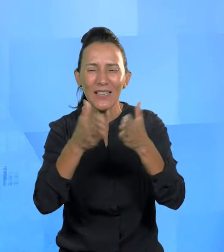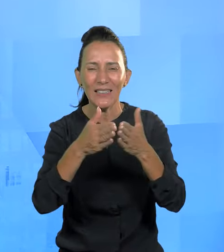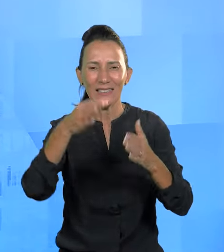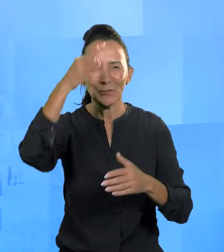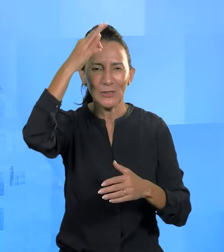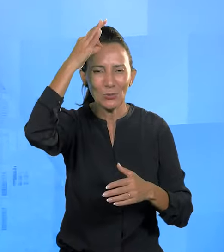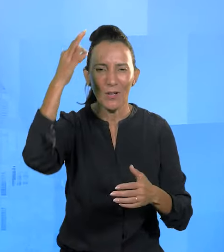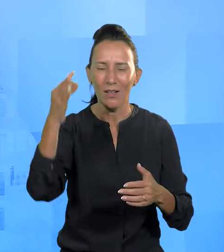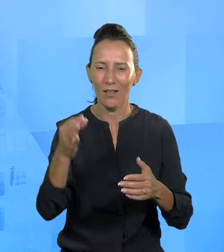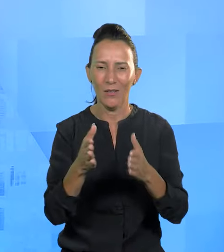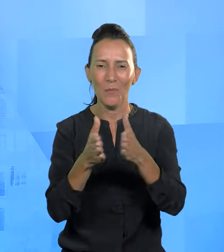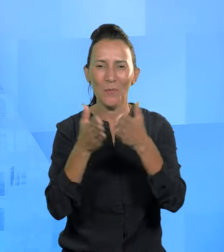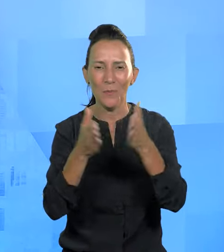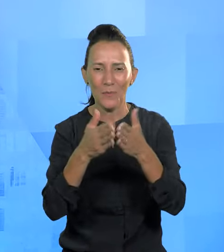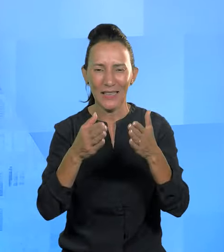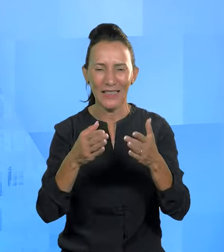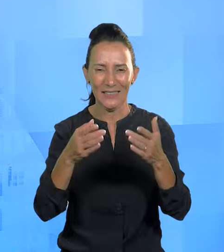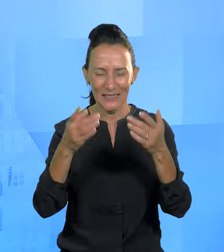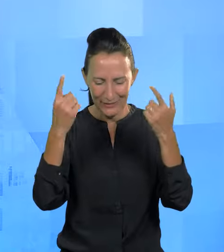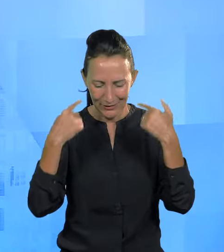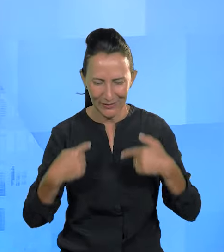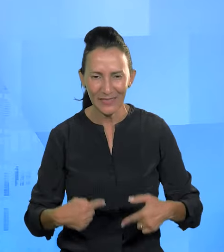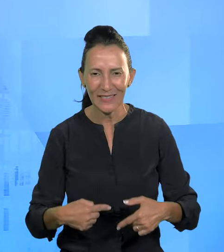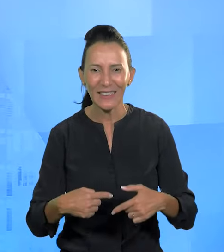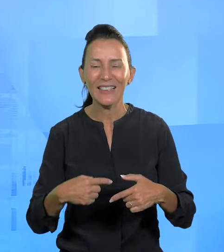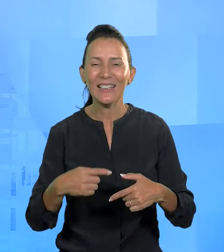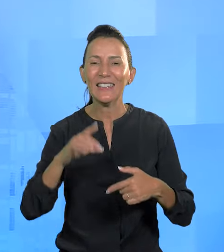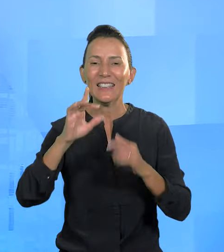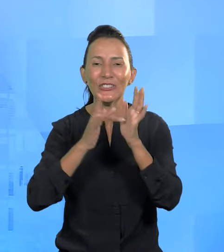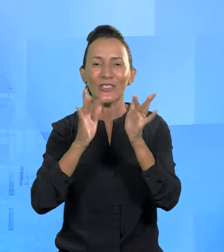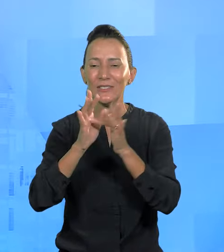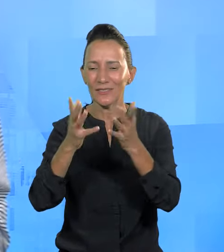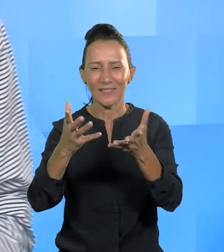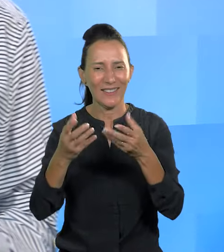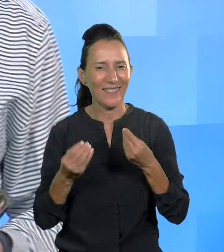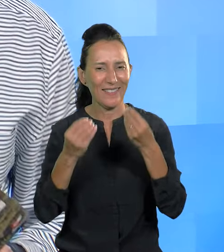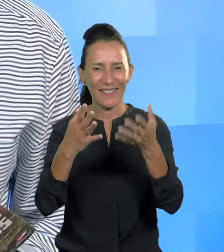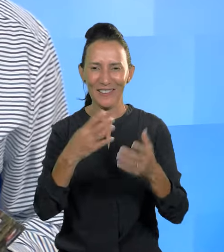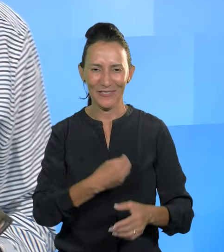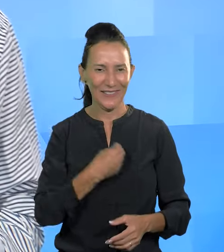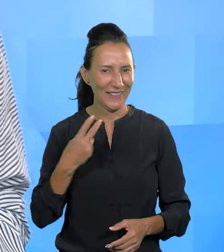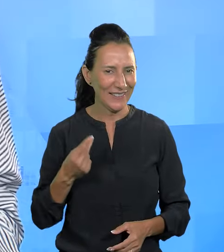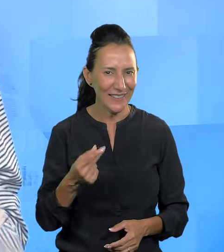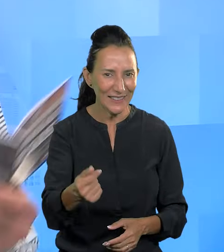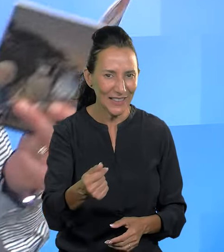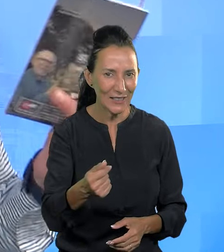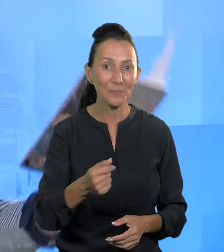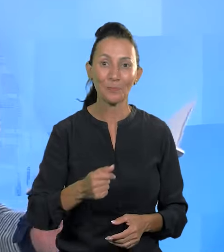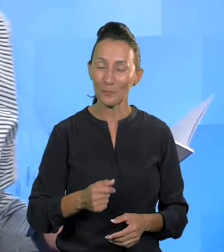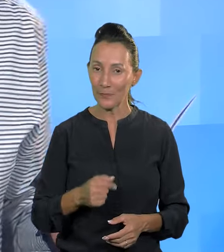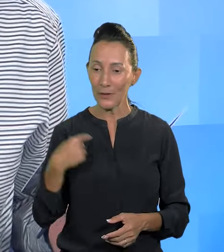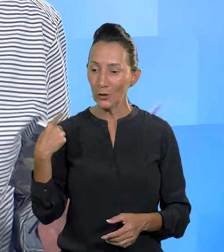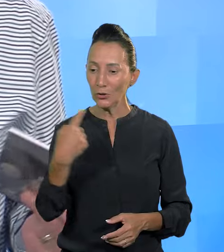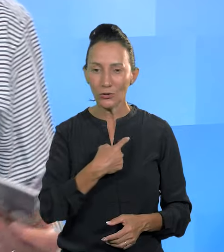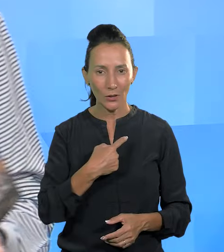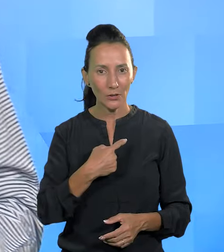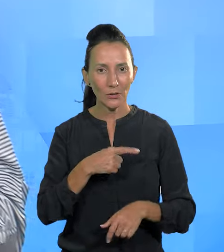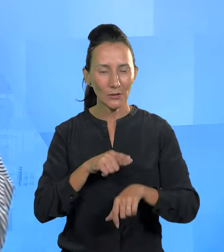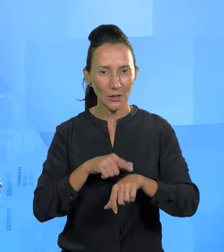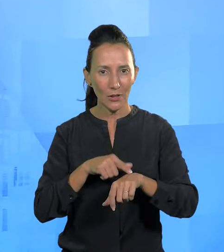física, emocional e dar a eles a vida, a vida eterna. Então todos nós,